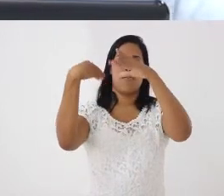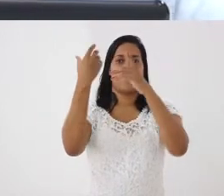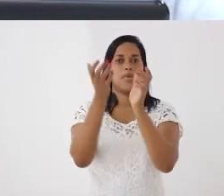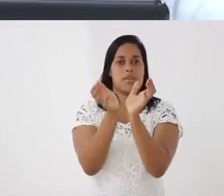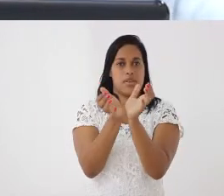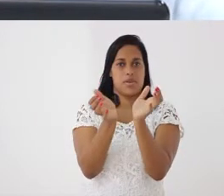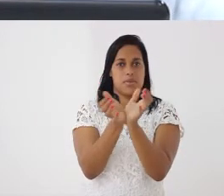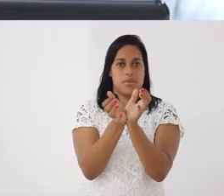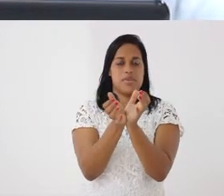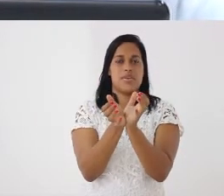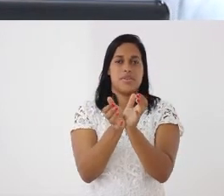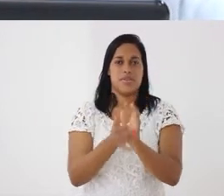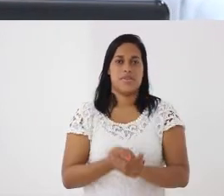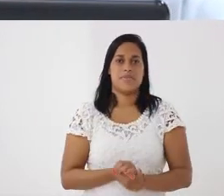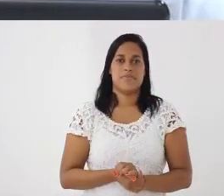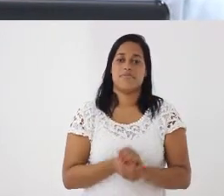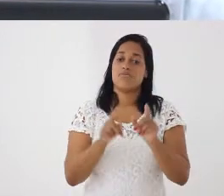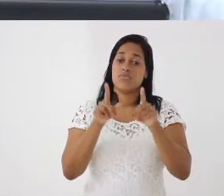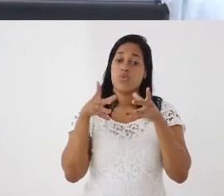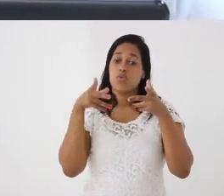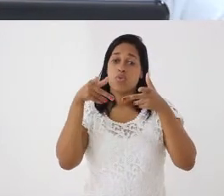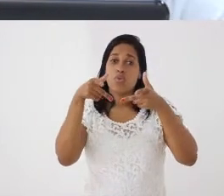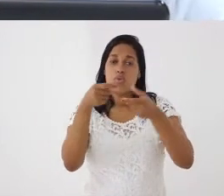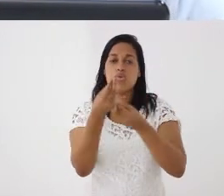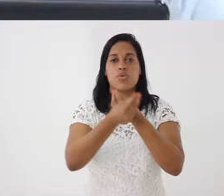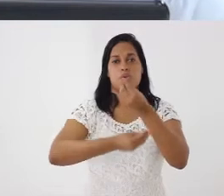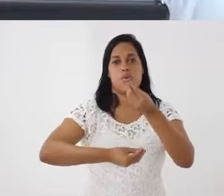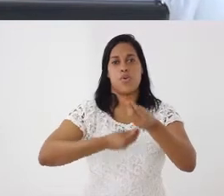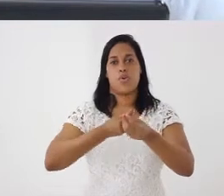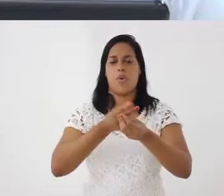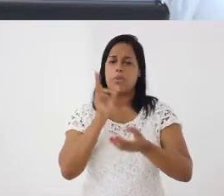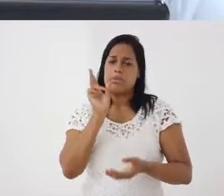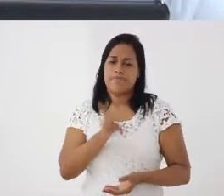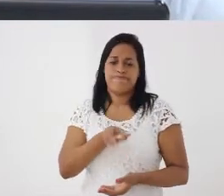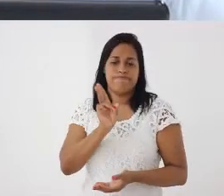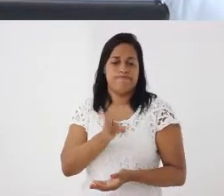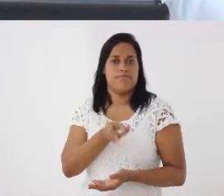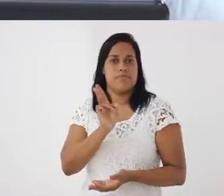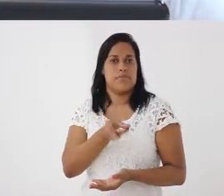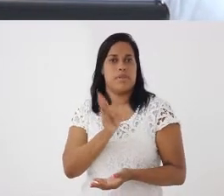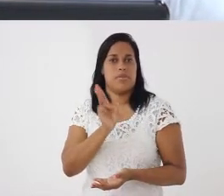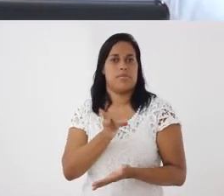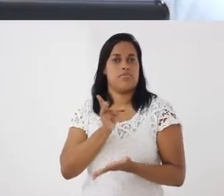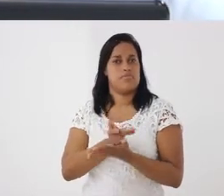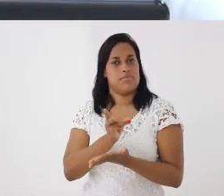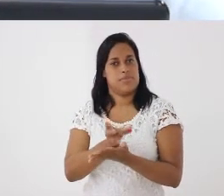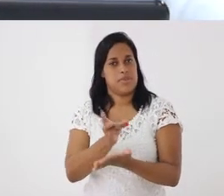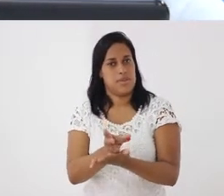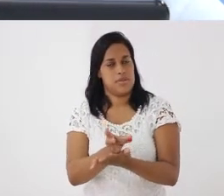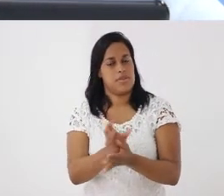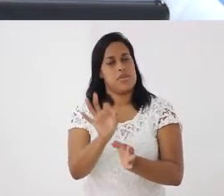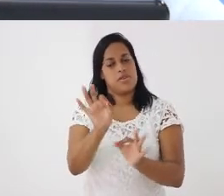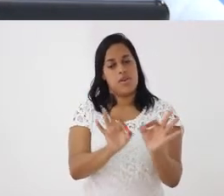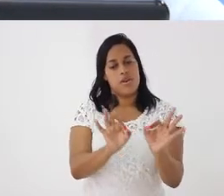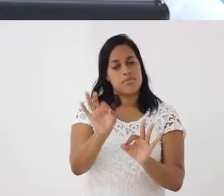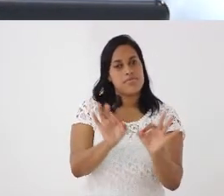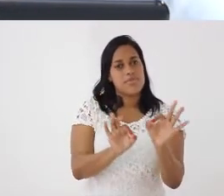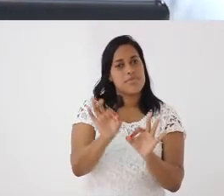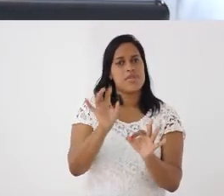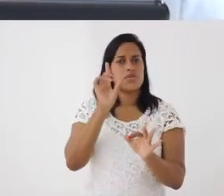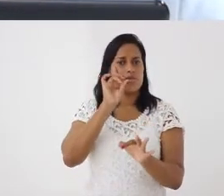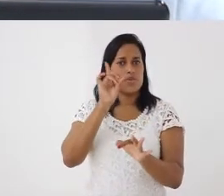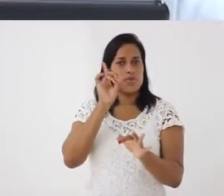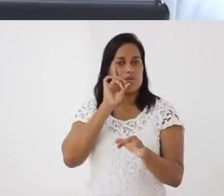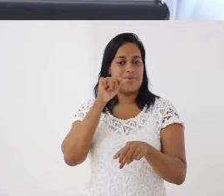que fazem parte. Isso tudo de uma forma permanente e aperfeiçoando a cada